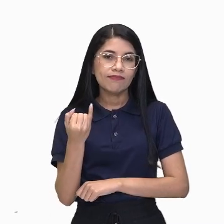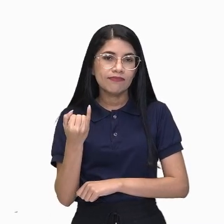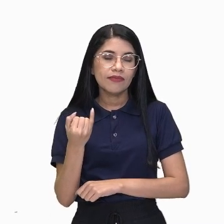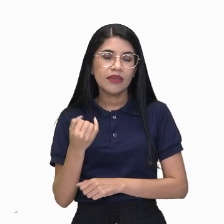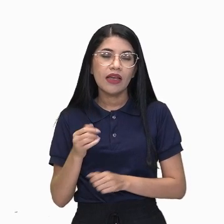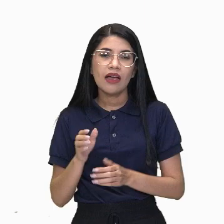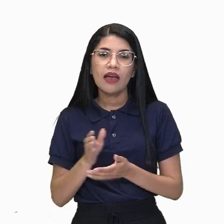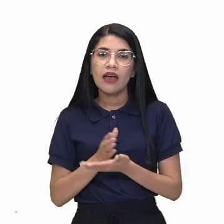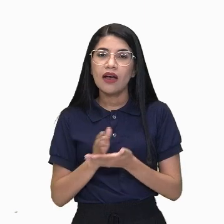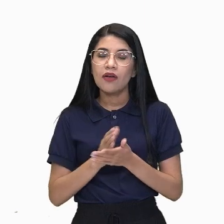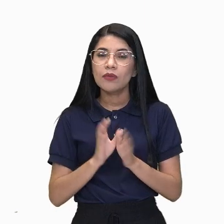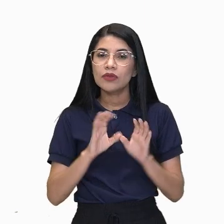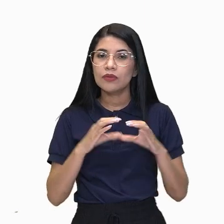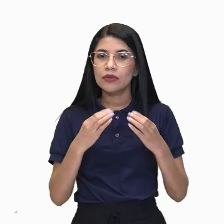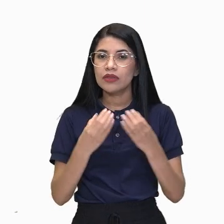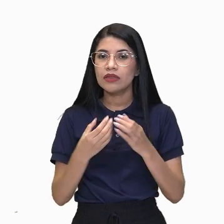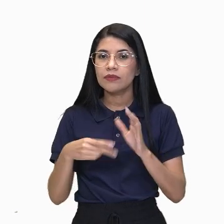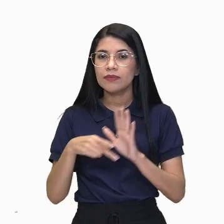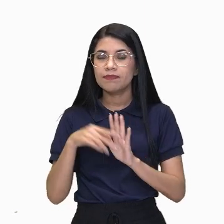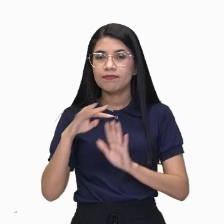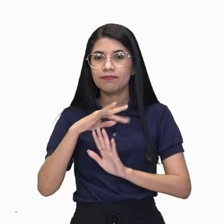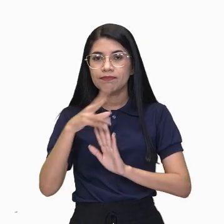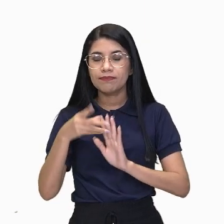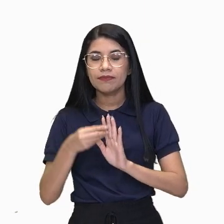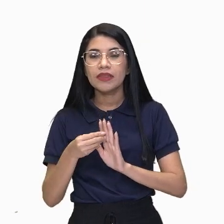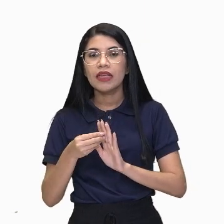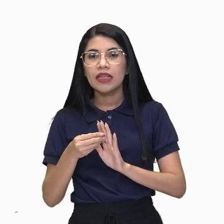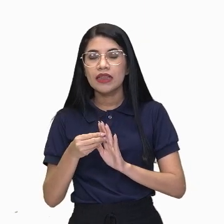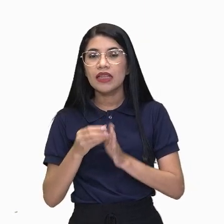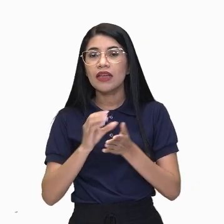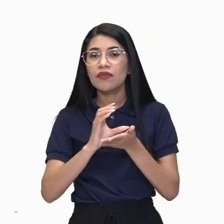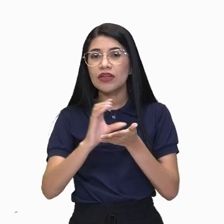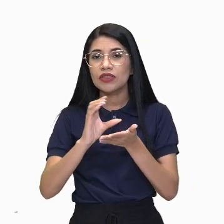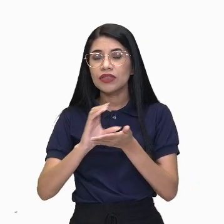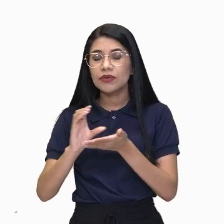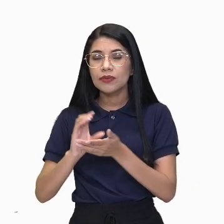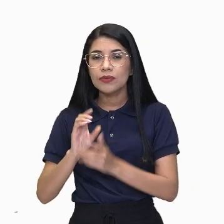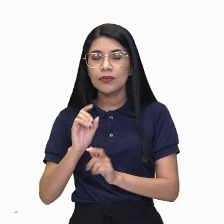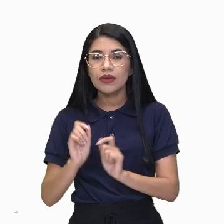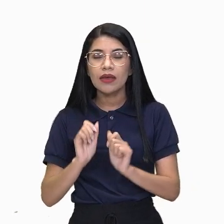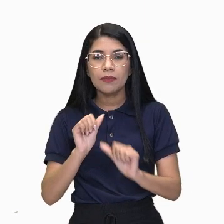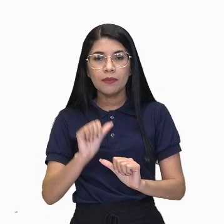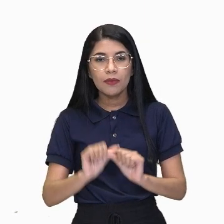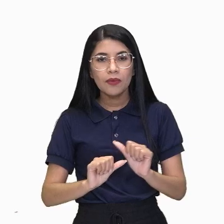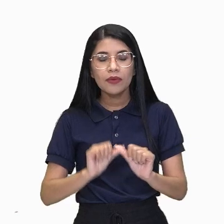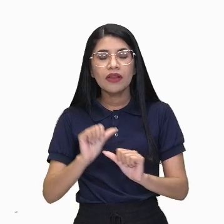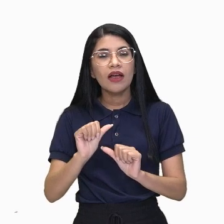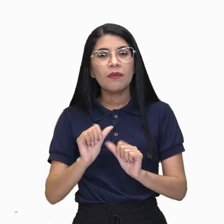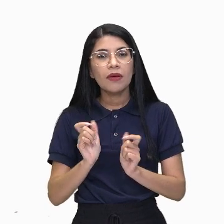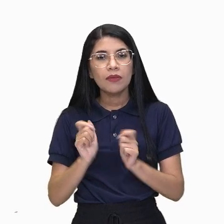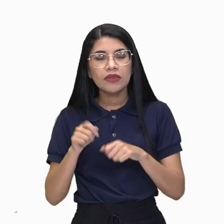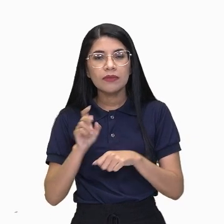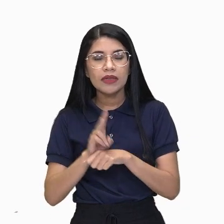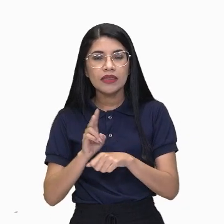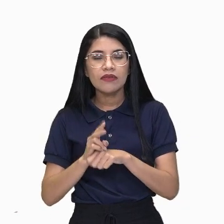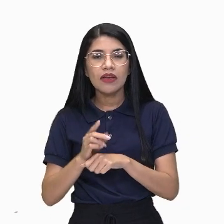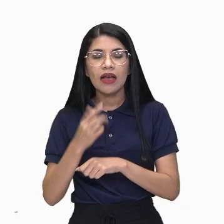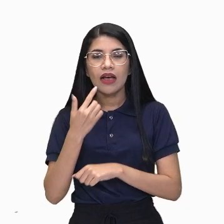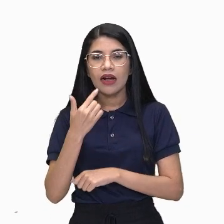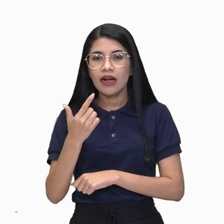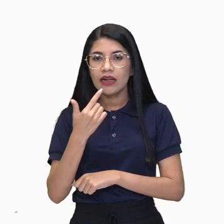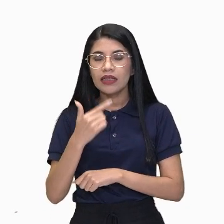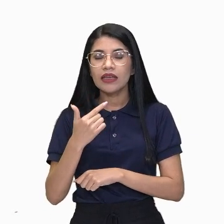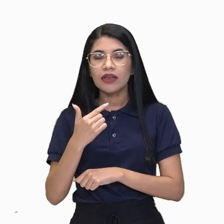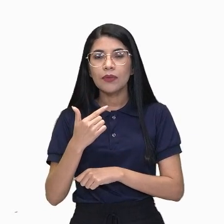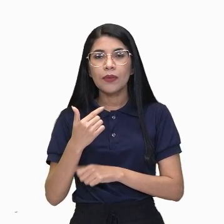comunidades amazônicas estão investindo na revitalização de suas línguas nativas, promovendo,